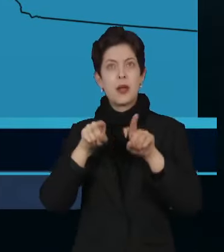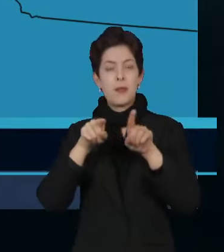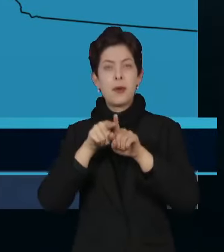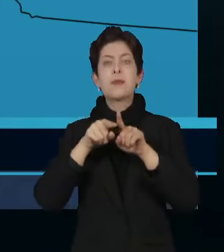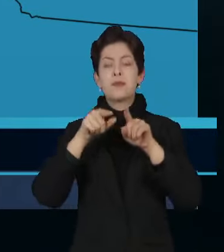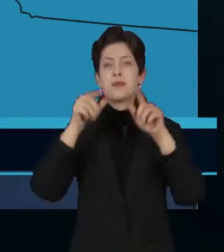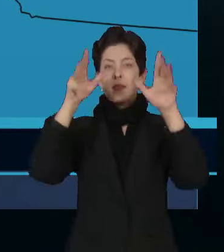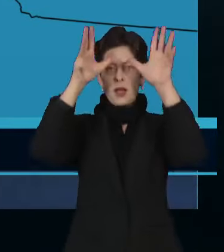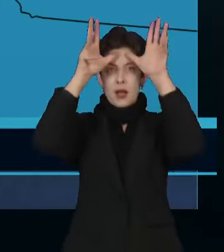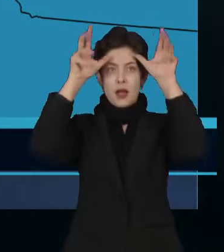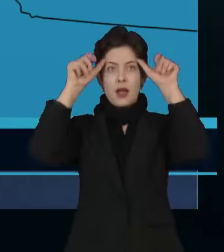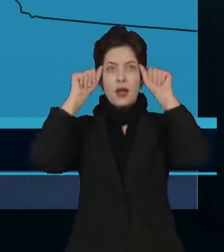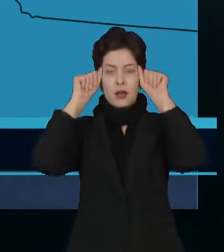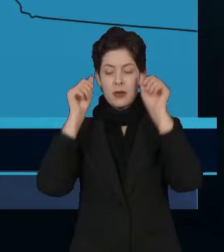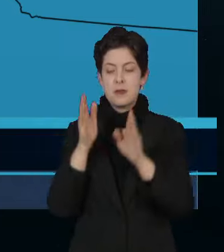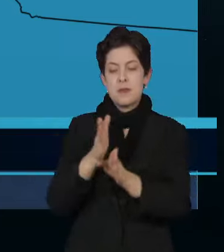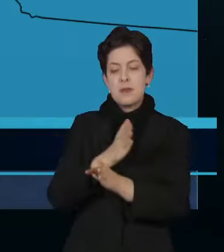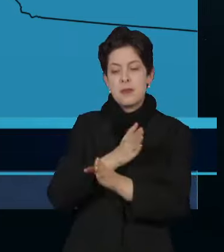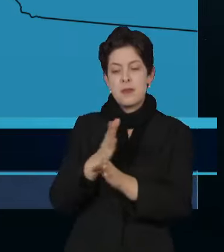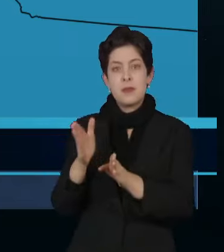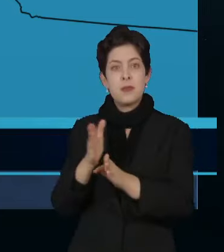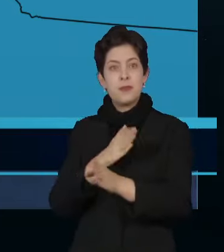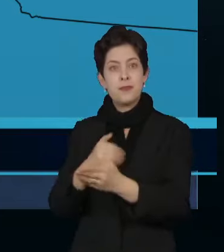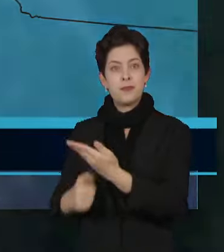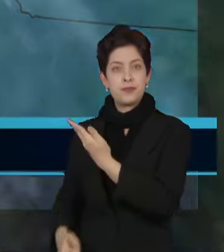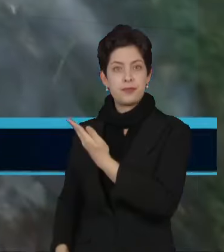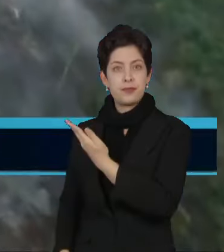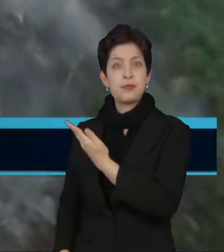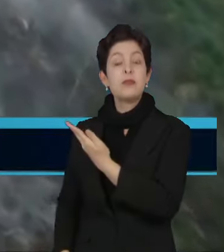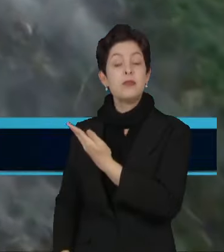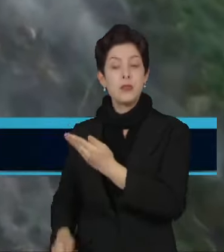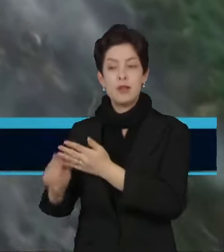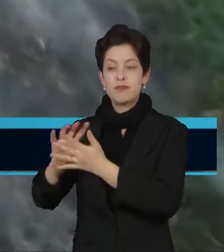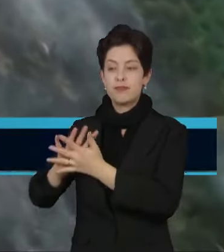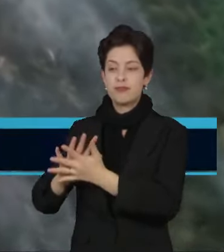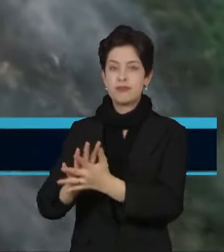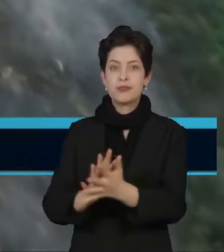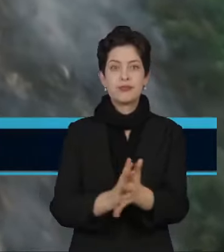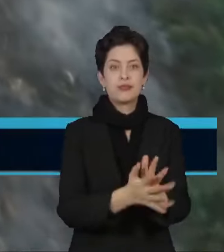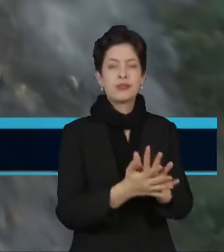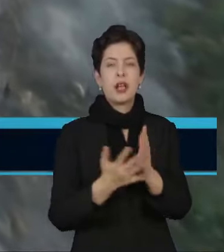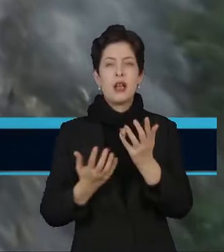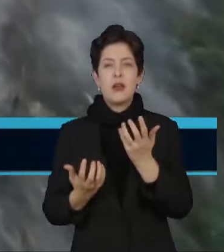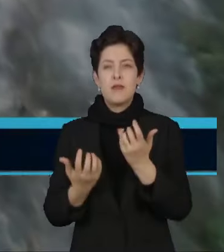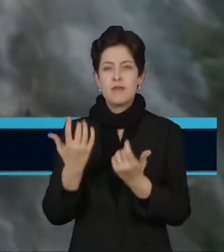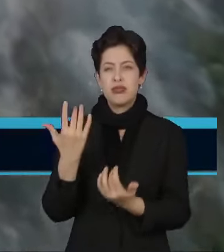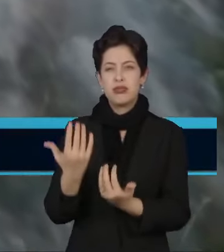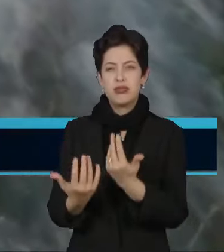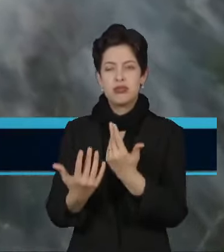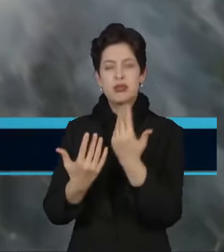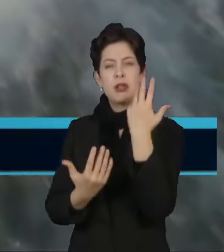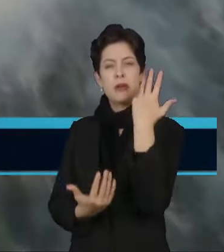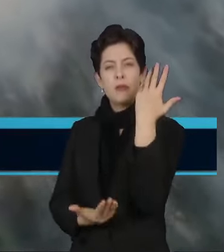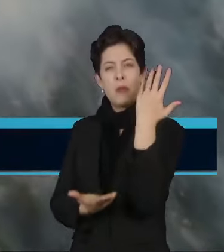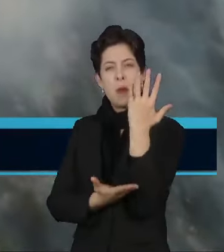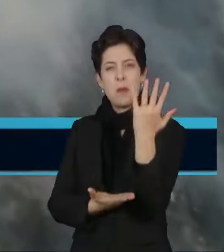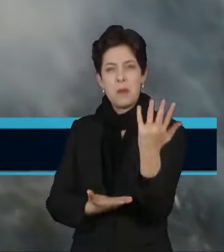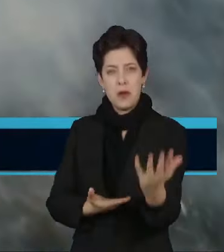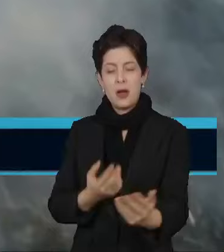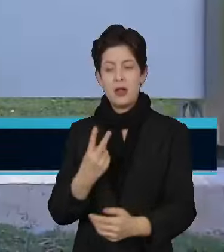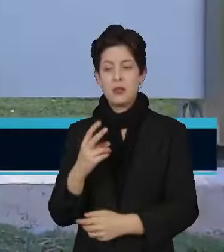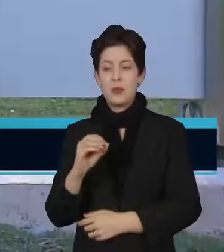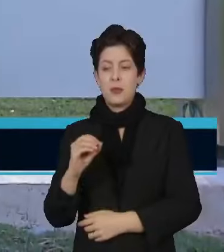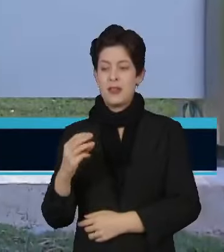quase 6.000 haes da floresta amazônica foram desmatados e queimados entre 2003 e